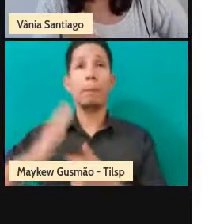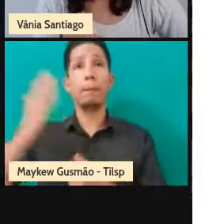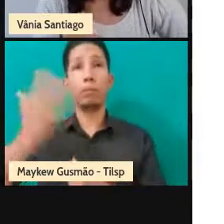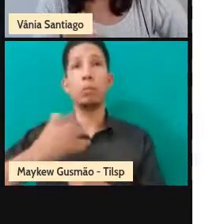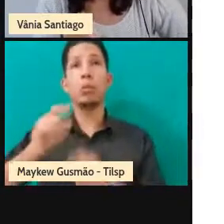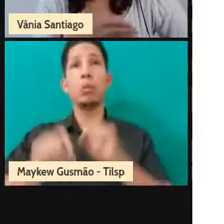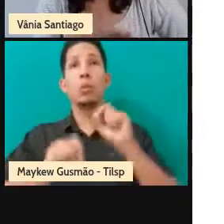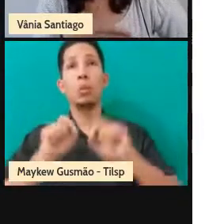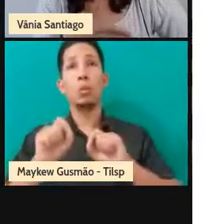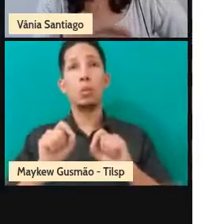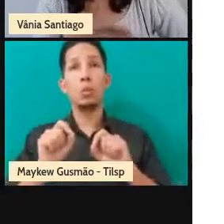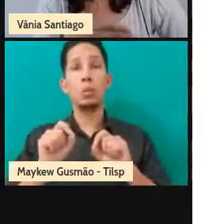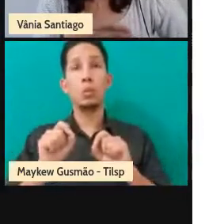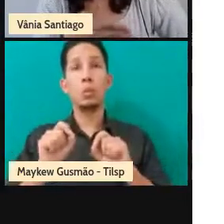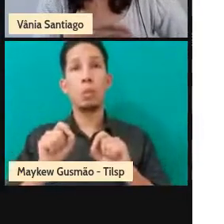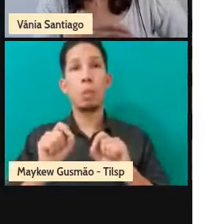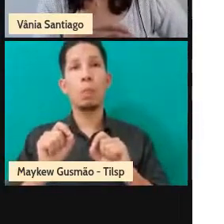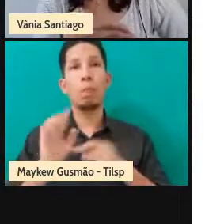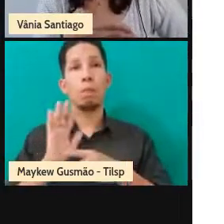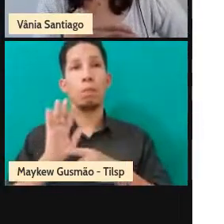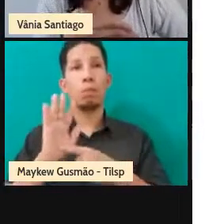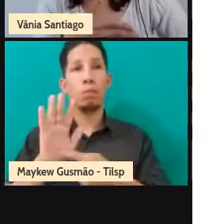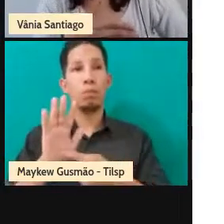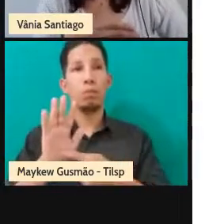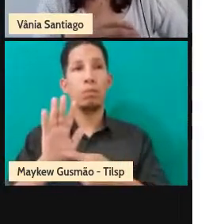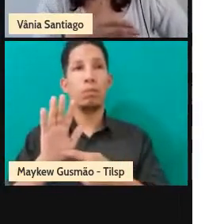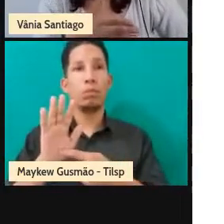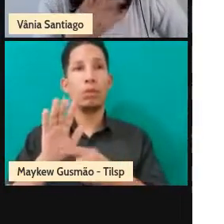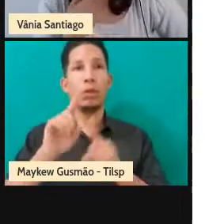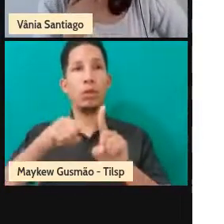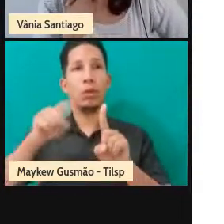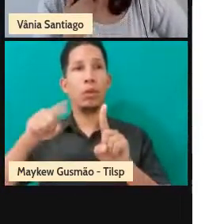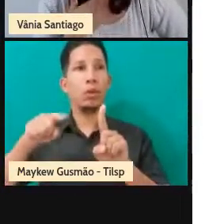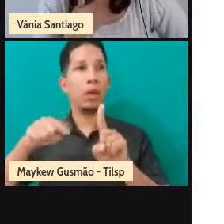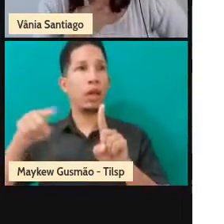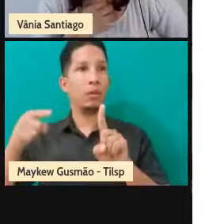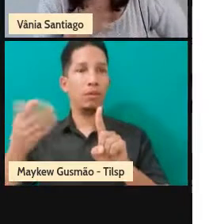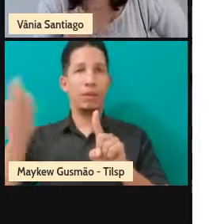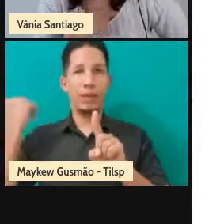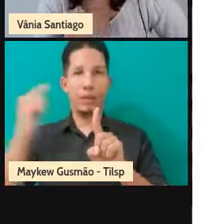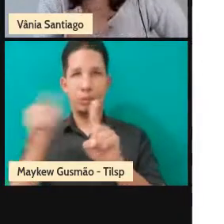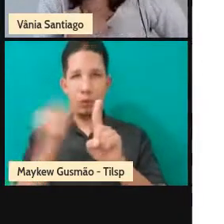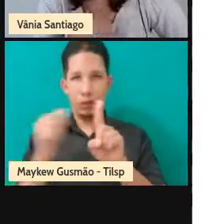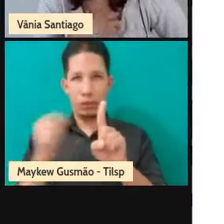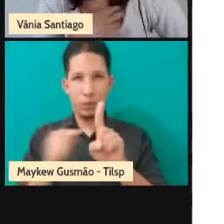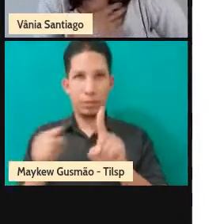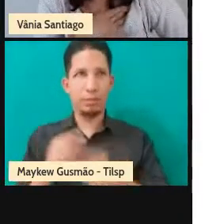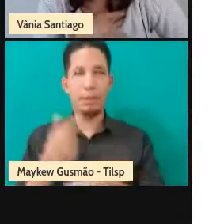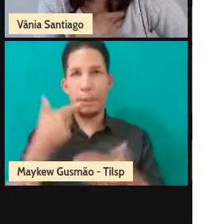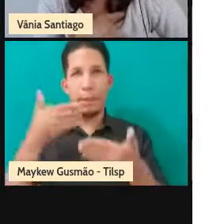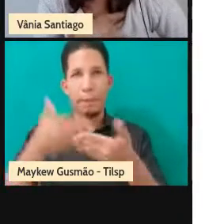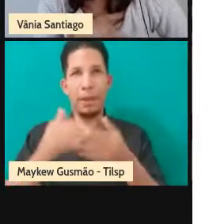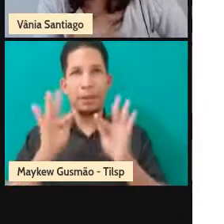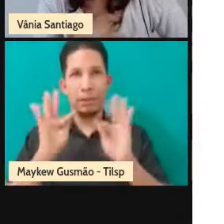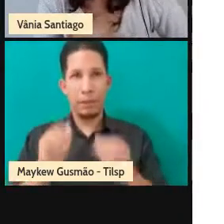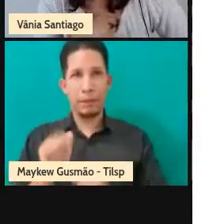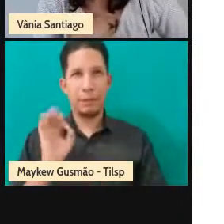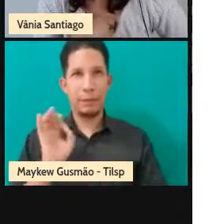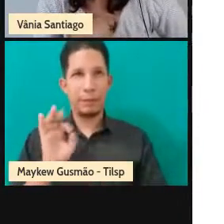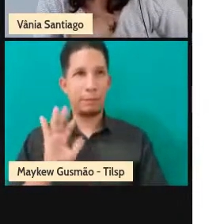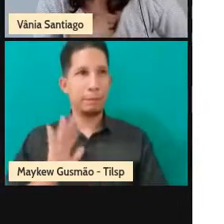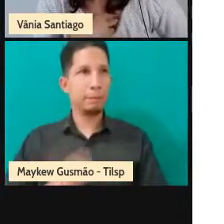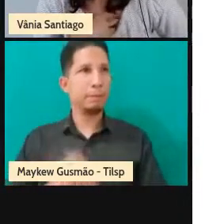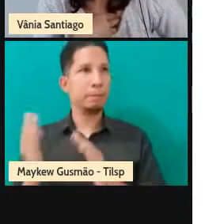o que foi apresentado no gráfico anterior. Eu já estou quase terminando aqui, tá?